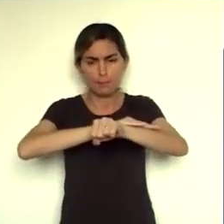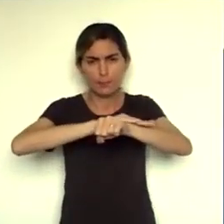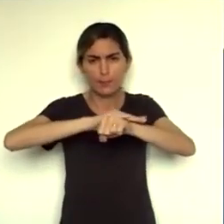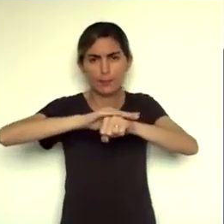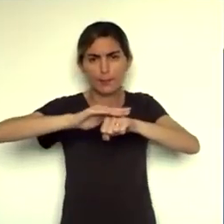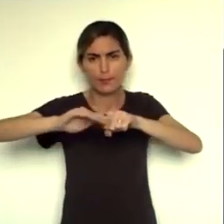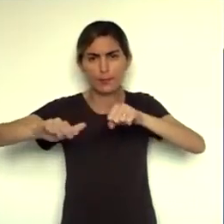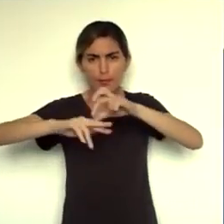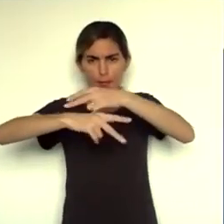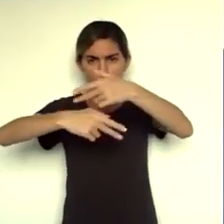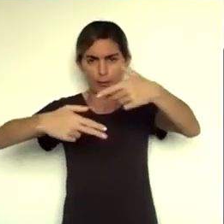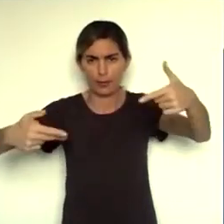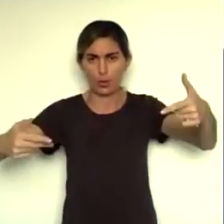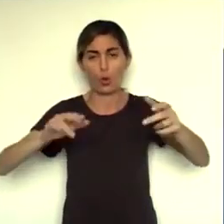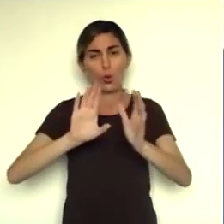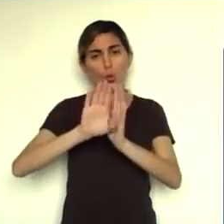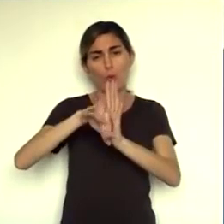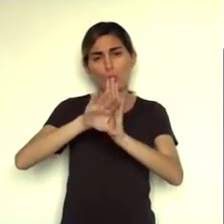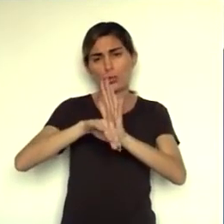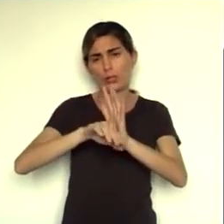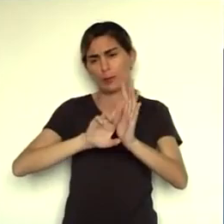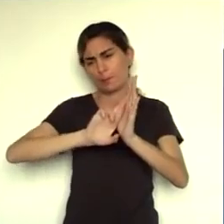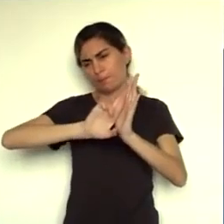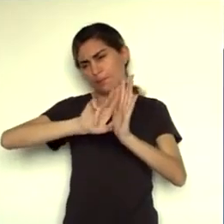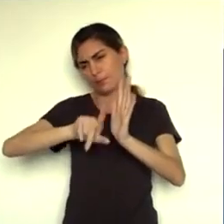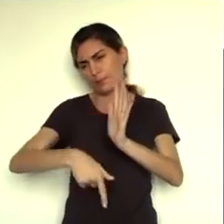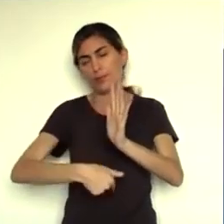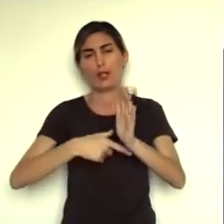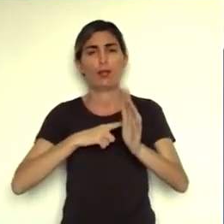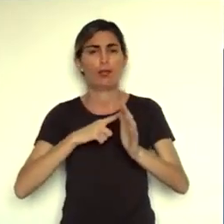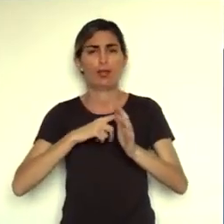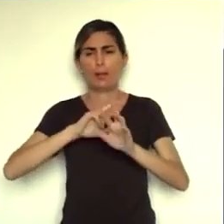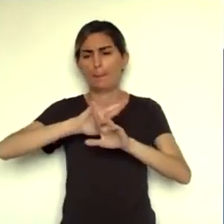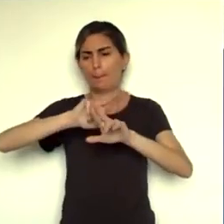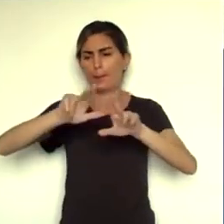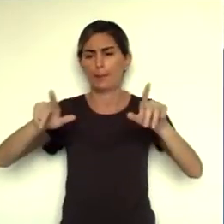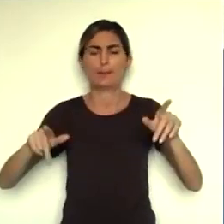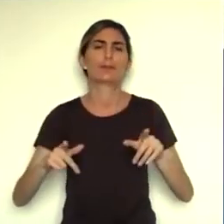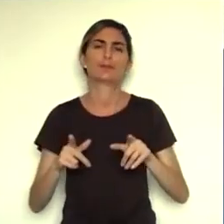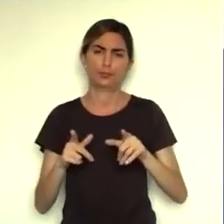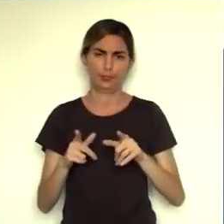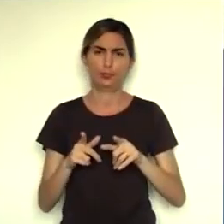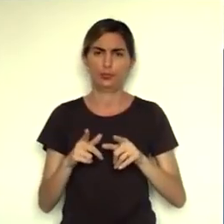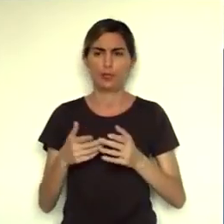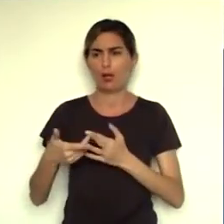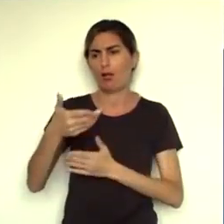mais abrangente, Ele leva em consideração uma